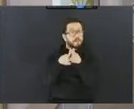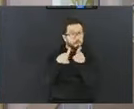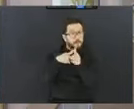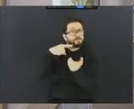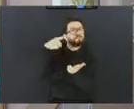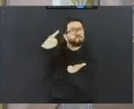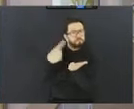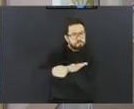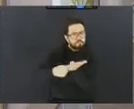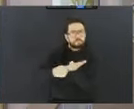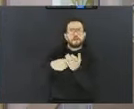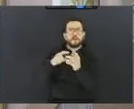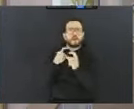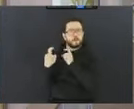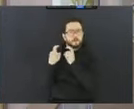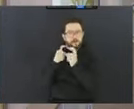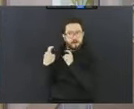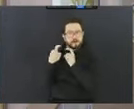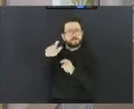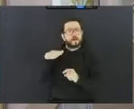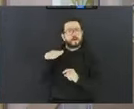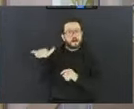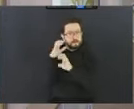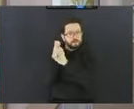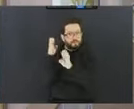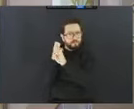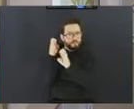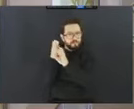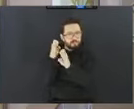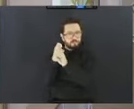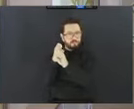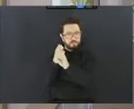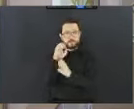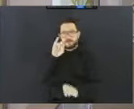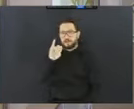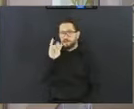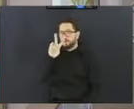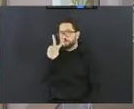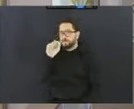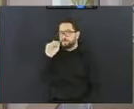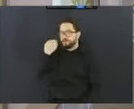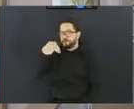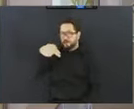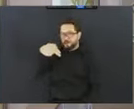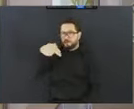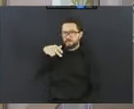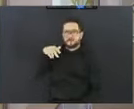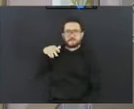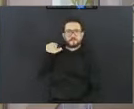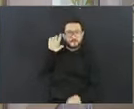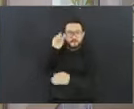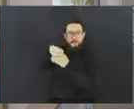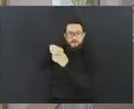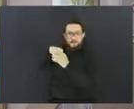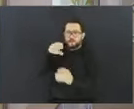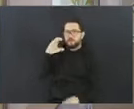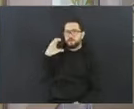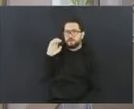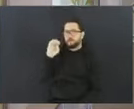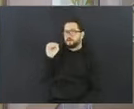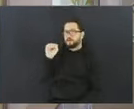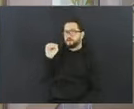da CESP, com o tenente coronel Ivan, que é o chefe do setor de engenharia lá na CESP, para a gente se inteirar e verificar qual